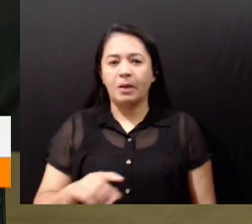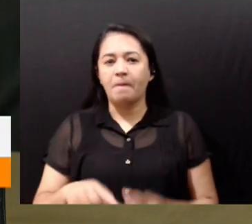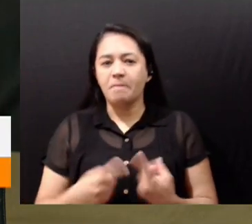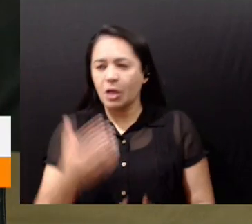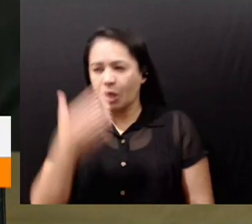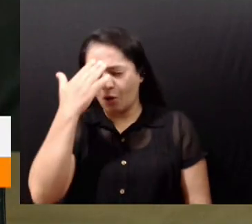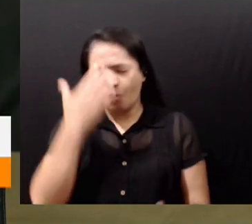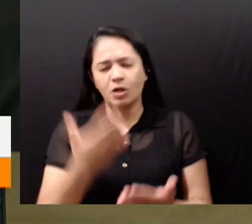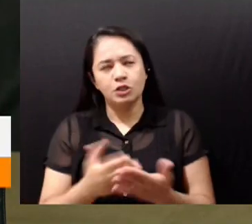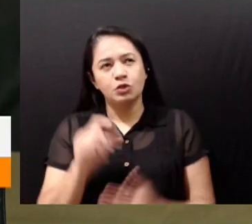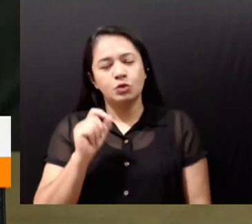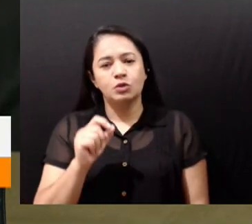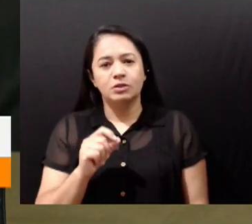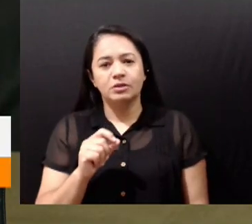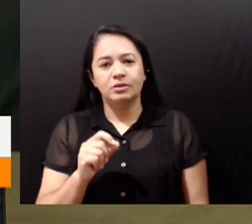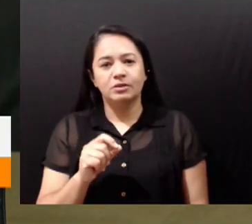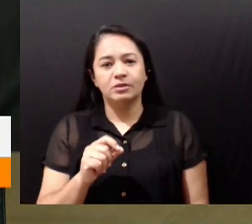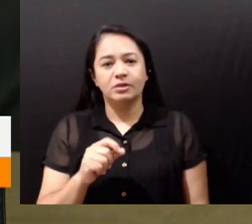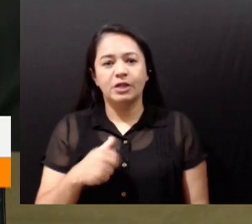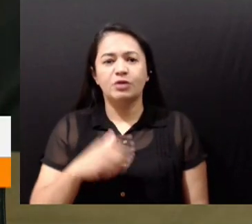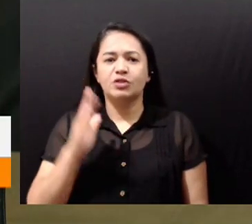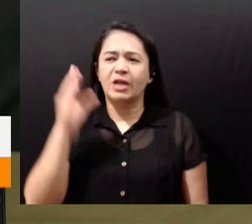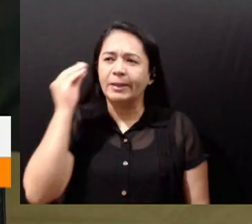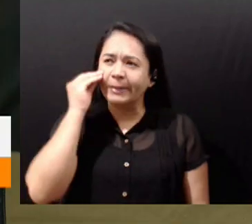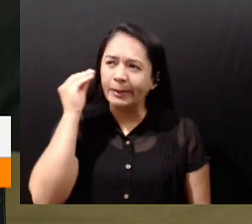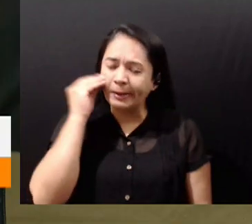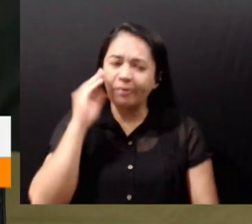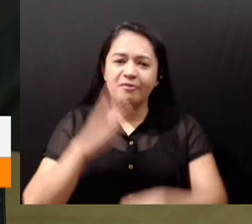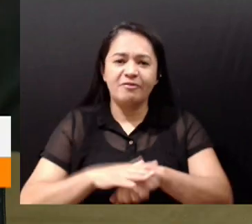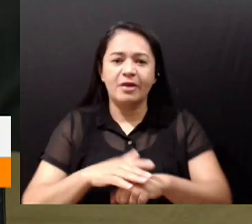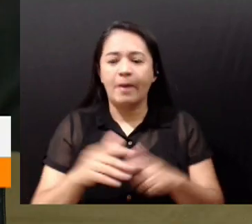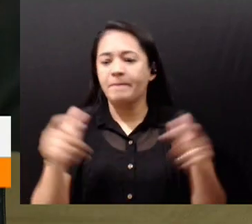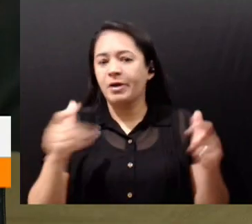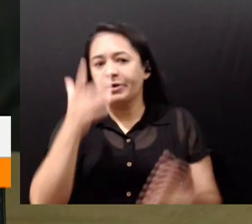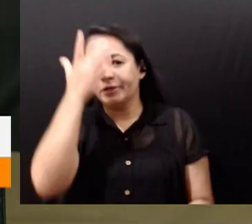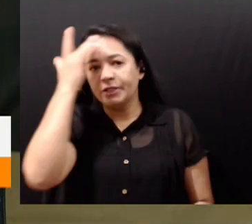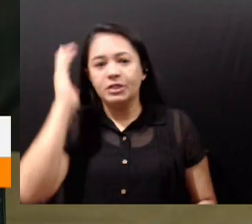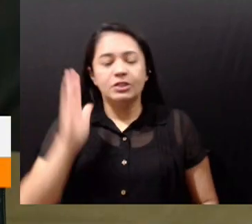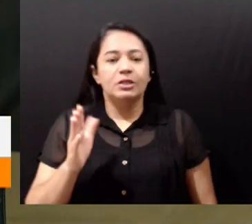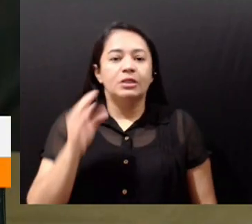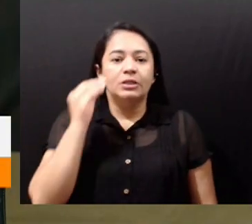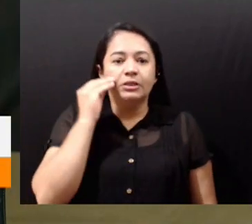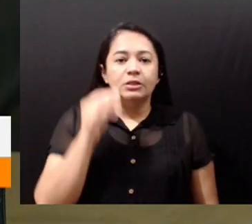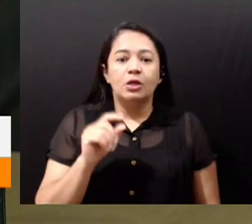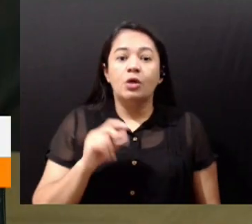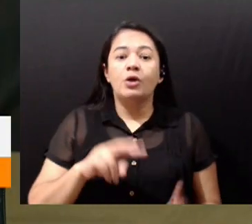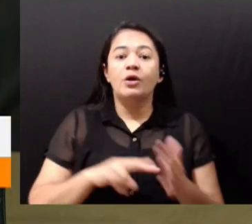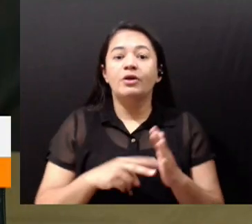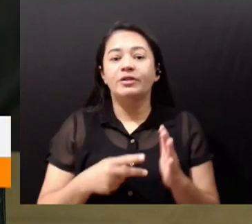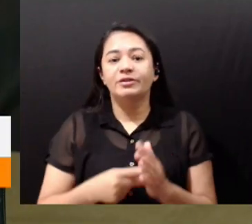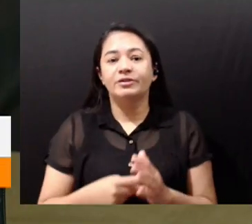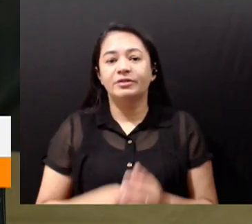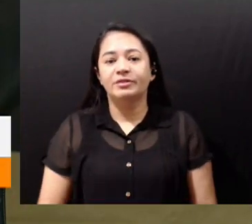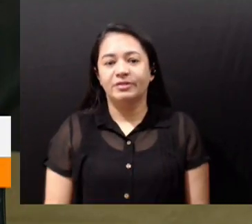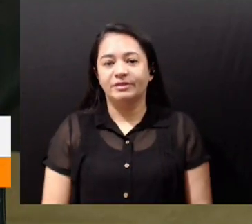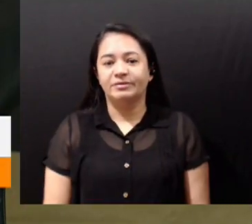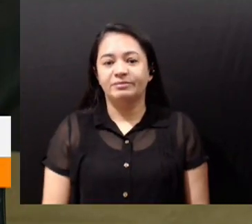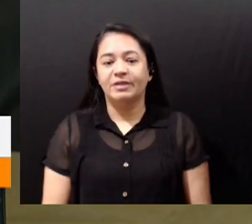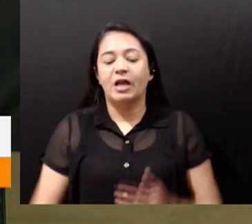vezes eu também já tentei fazer isso. Acho que a maioria das pessoas já tentou. O que é? É o efeito sanfona.